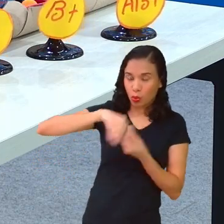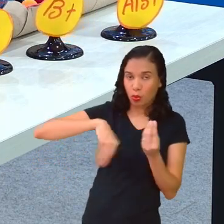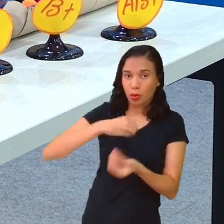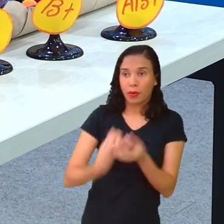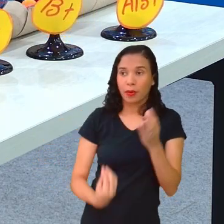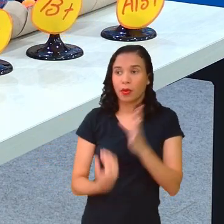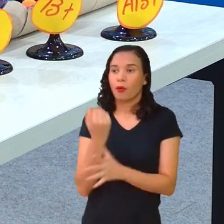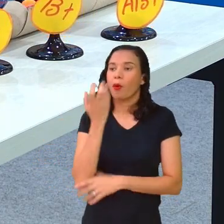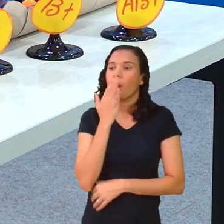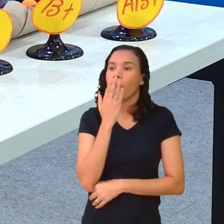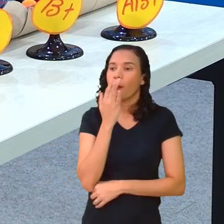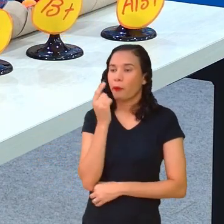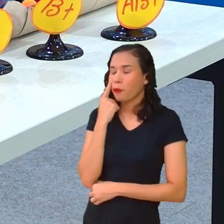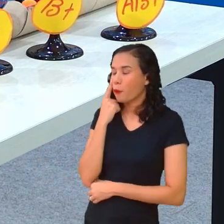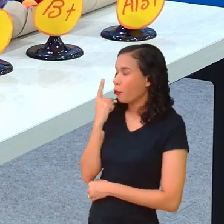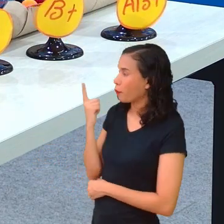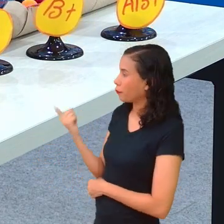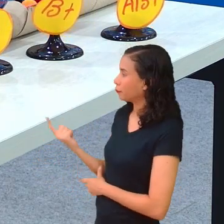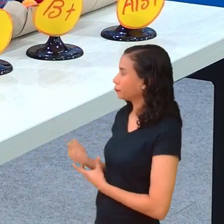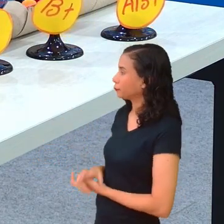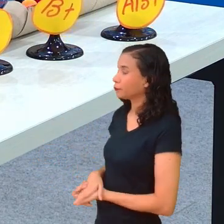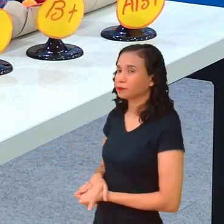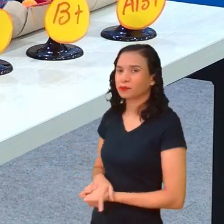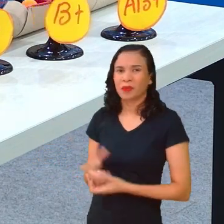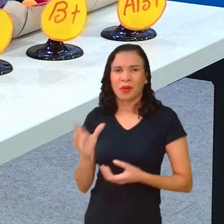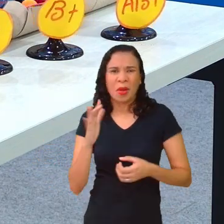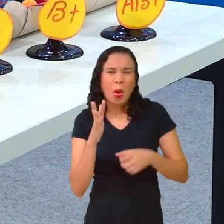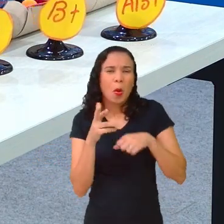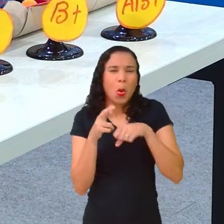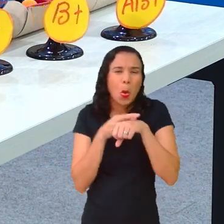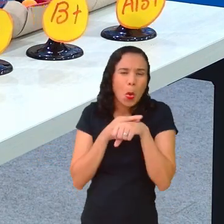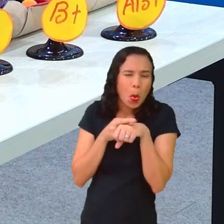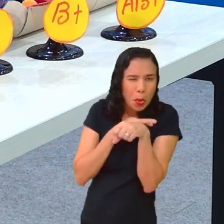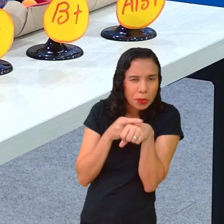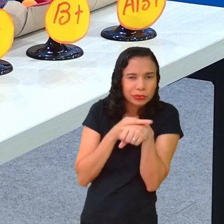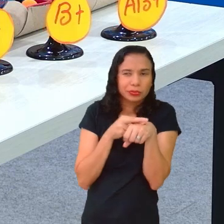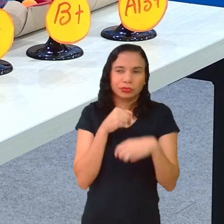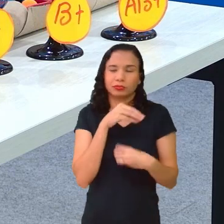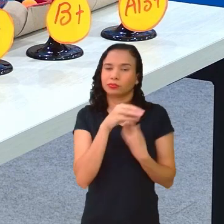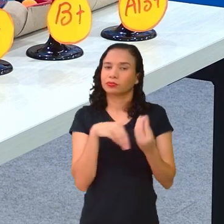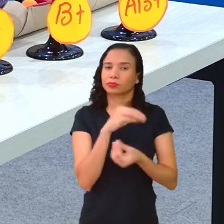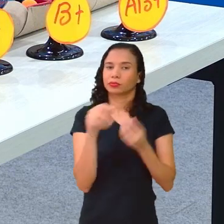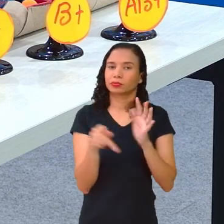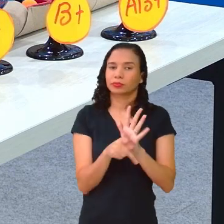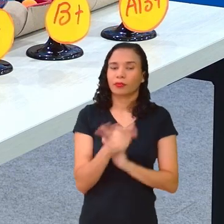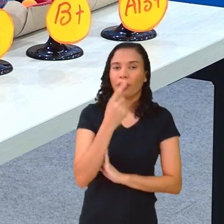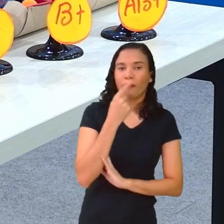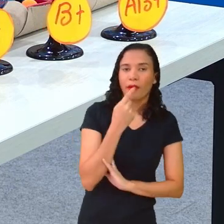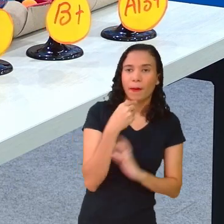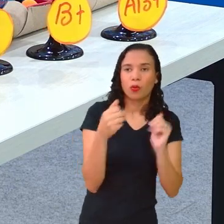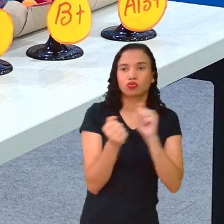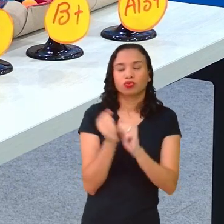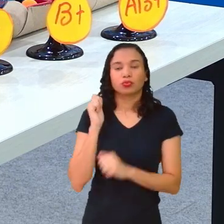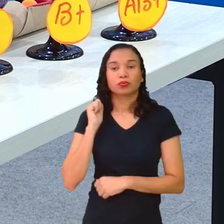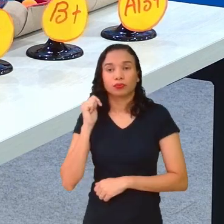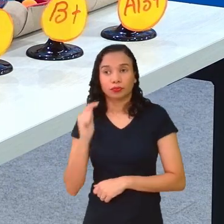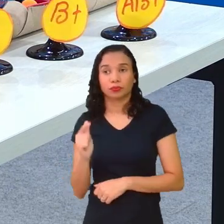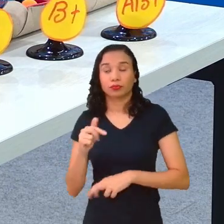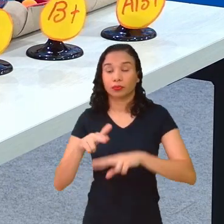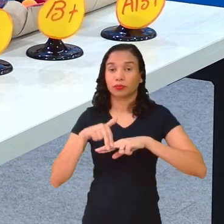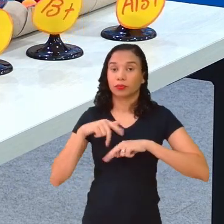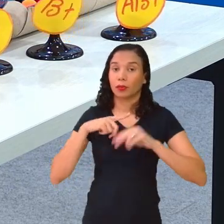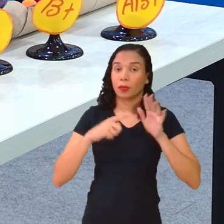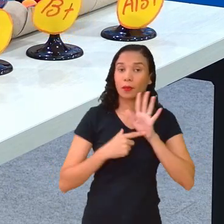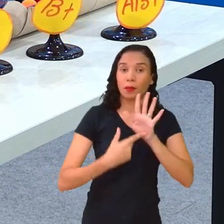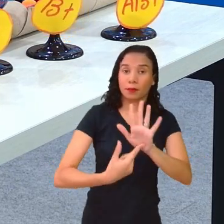consegui essa coloração, né, arroxeada, certo? Uma mistura aí do vermelho com azul. Então, para aqui,